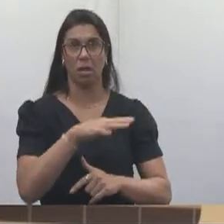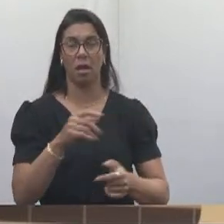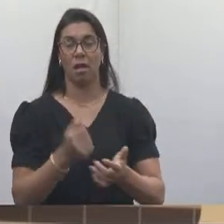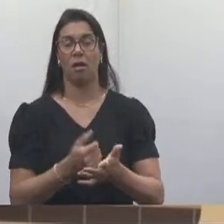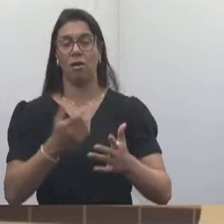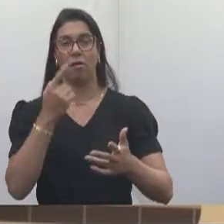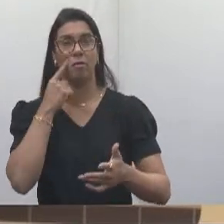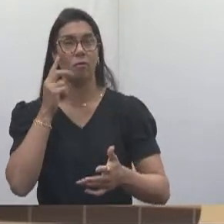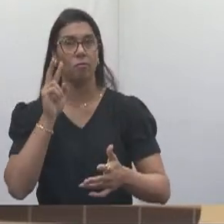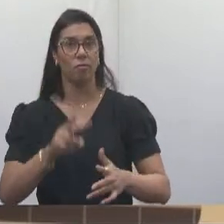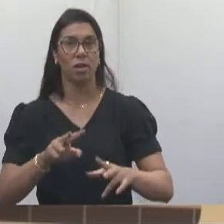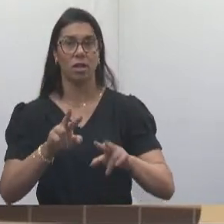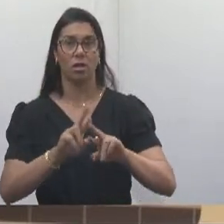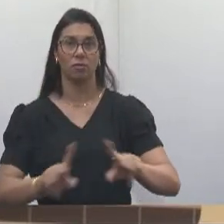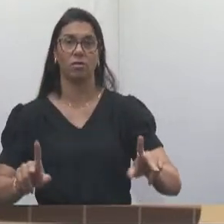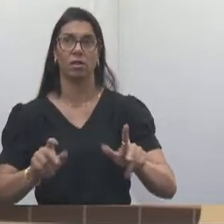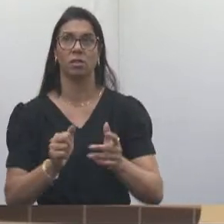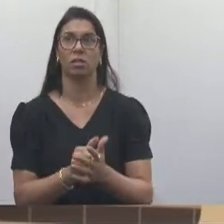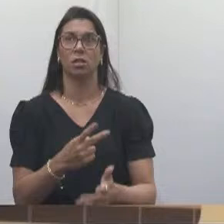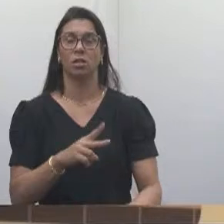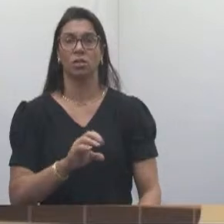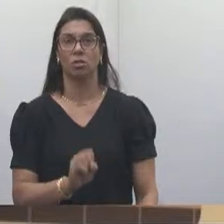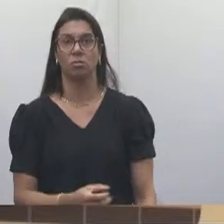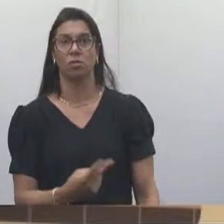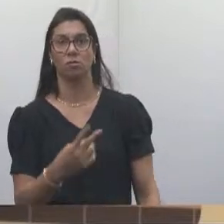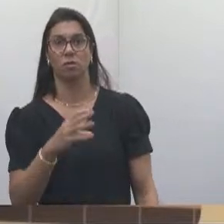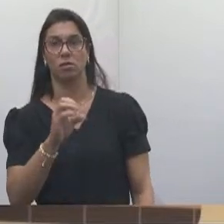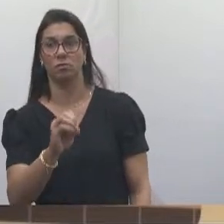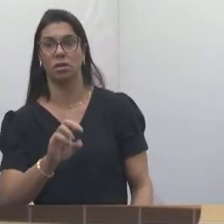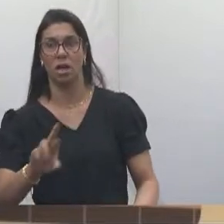diferença. 2020, recursos